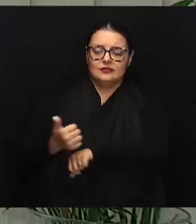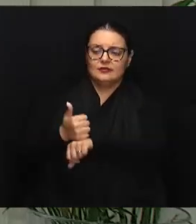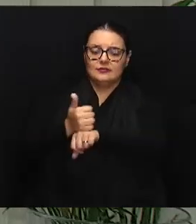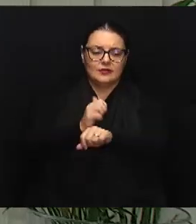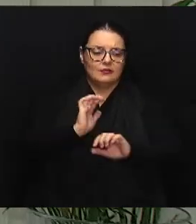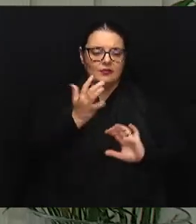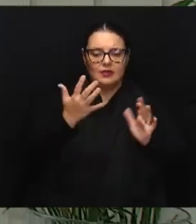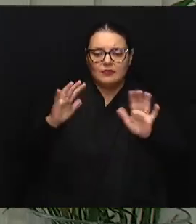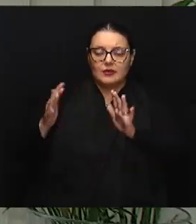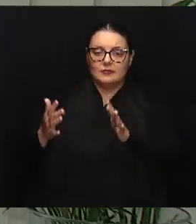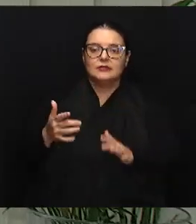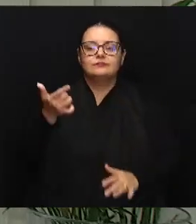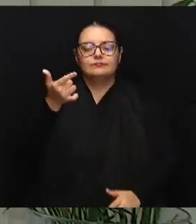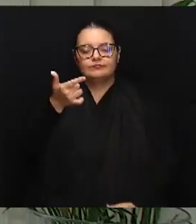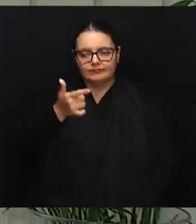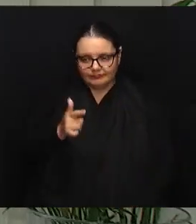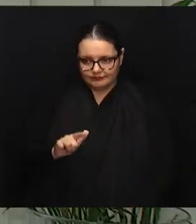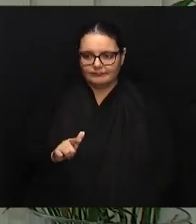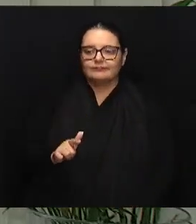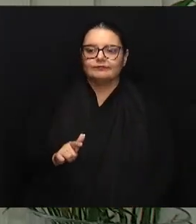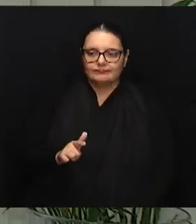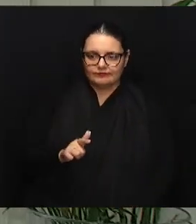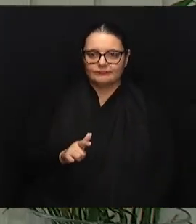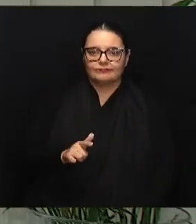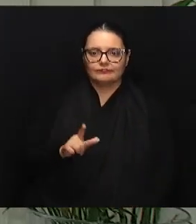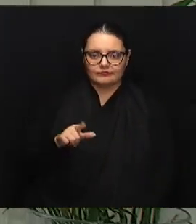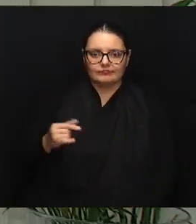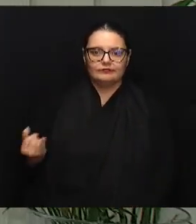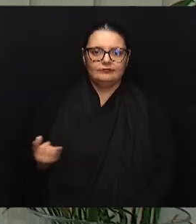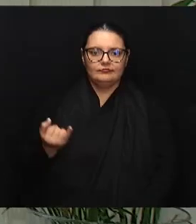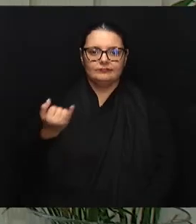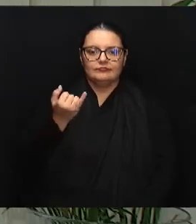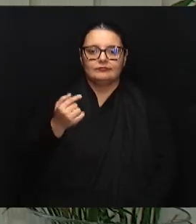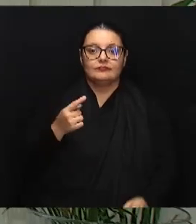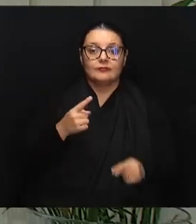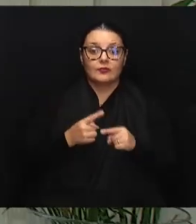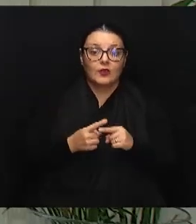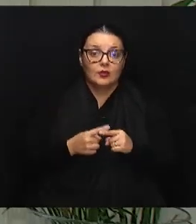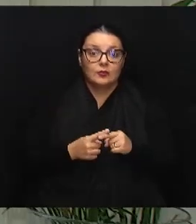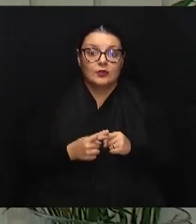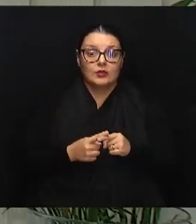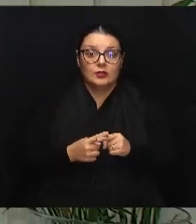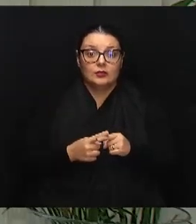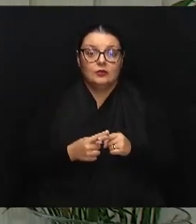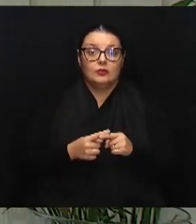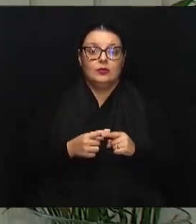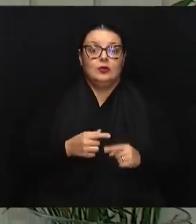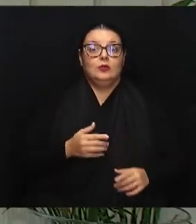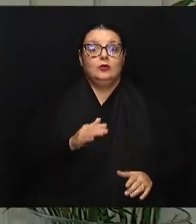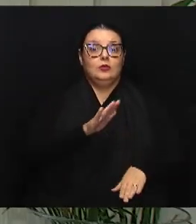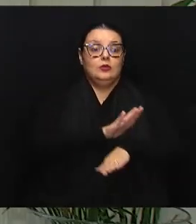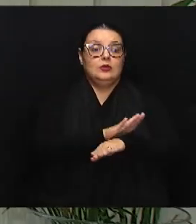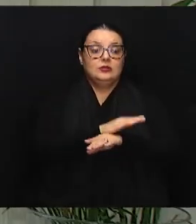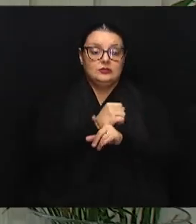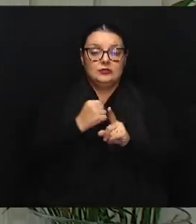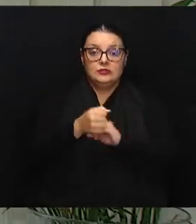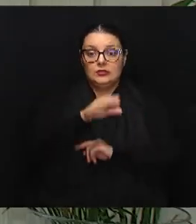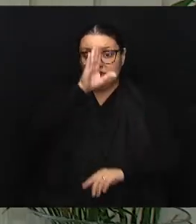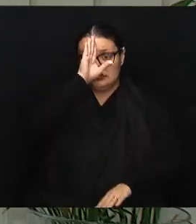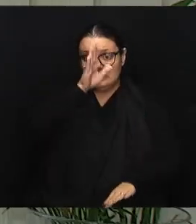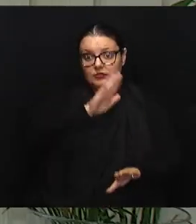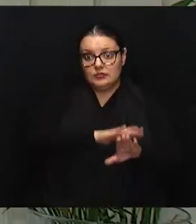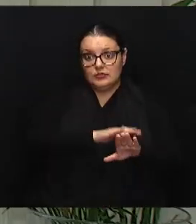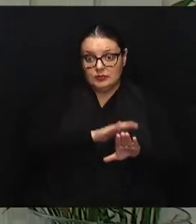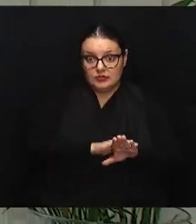ela continua sendo importante. Porque o assistente social atua diretamente com